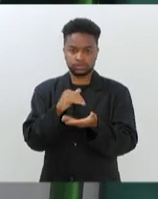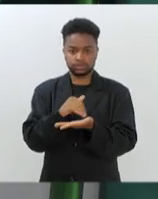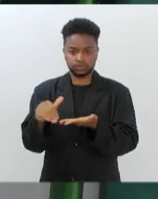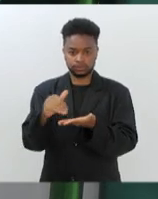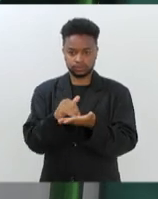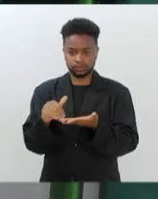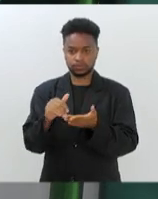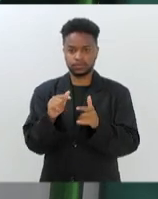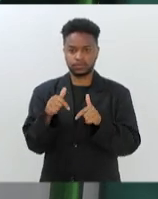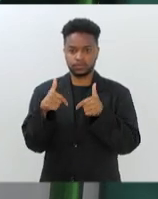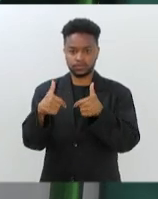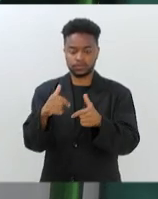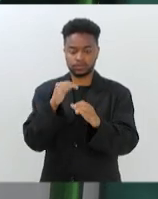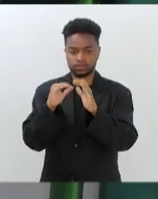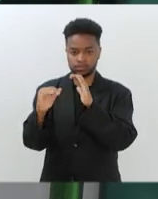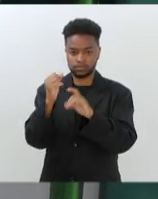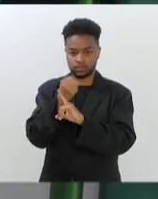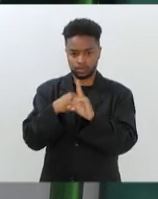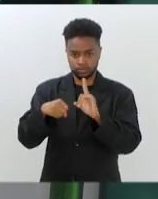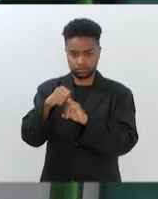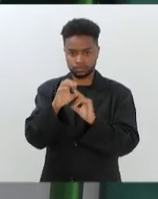ação de comunicação